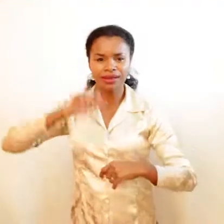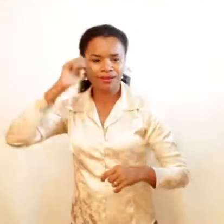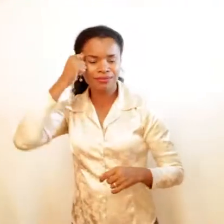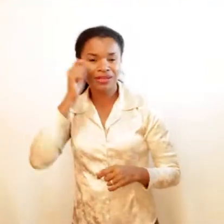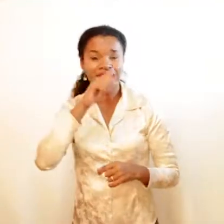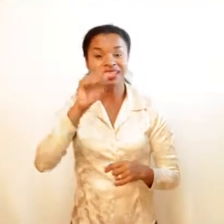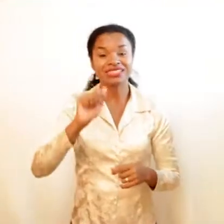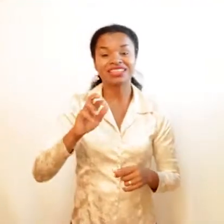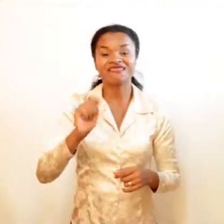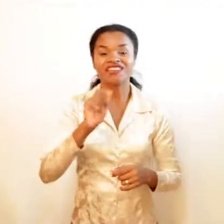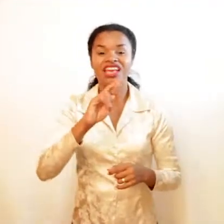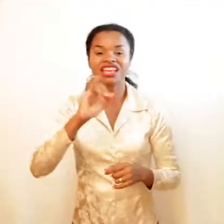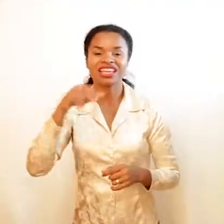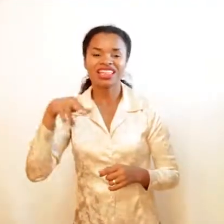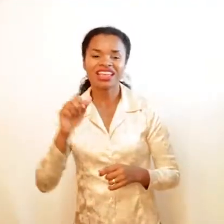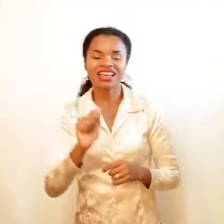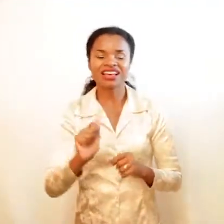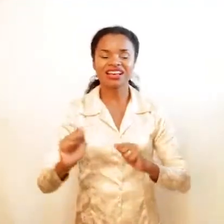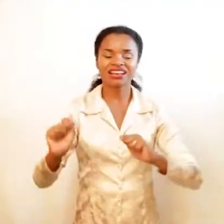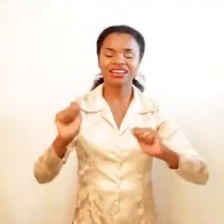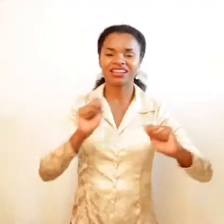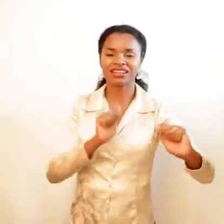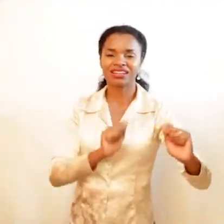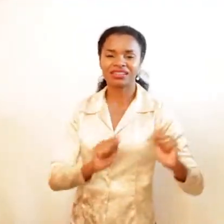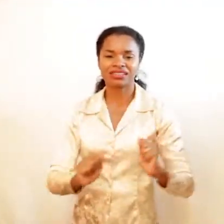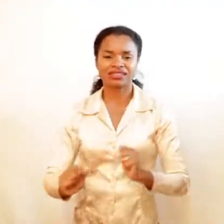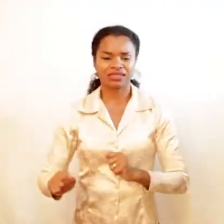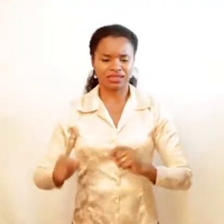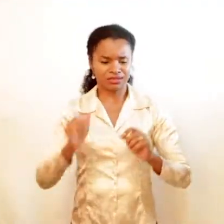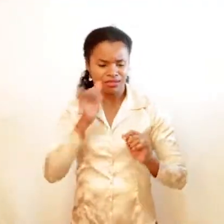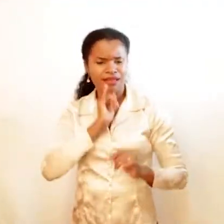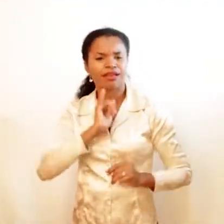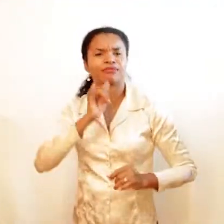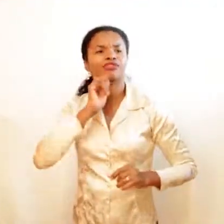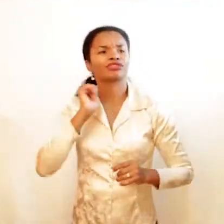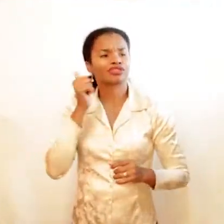livres. E a preta Zeferina,